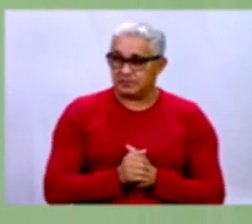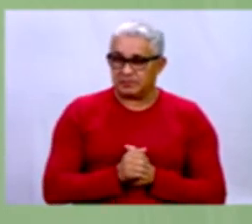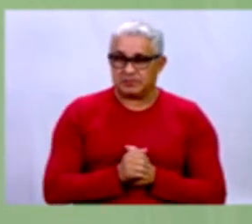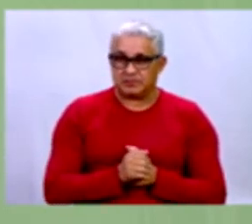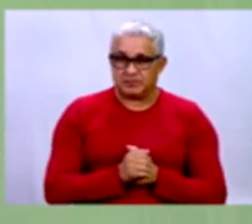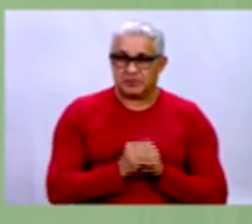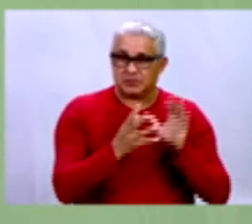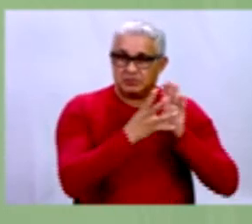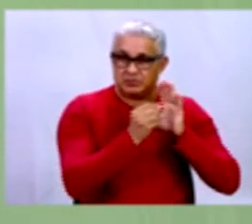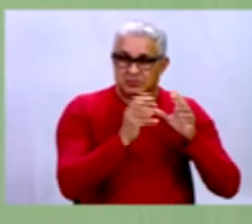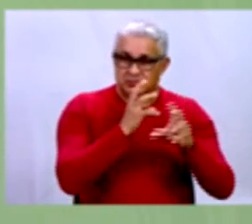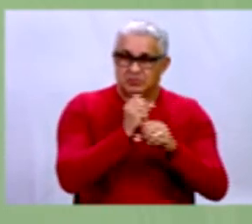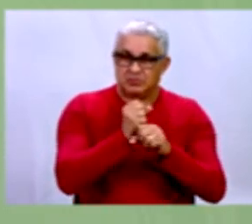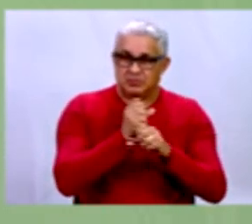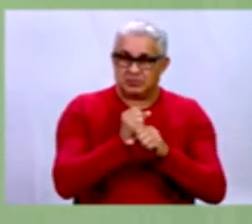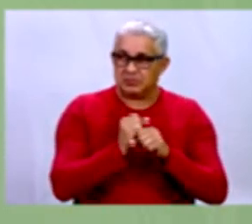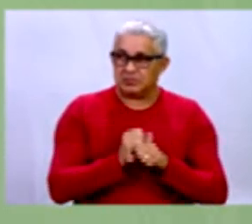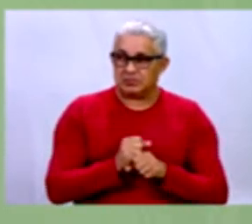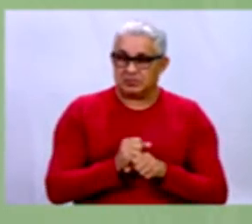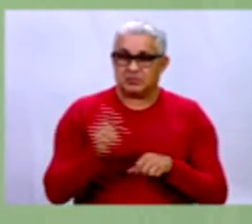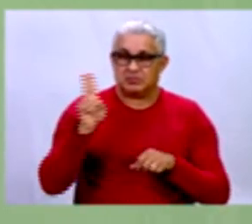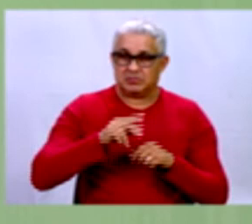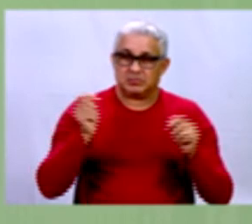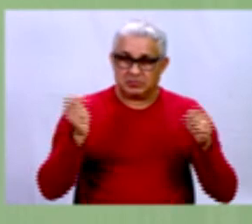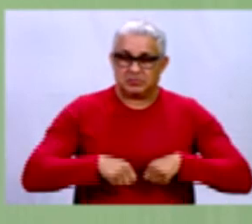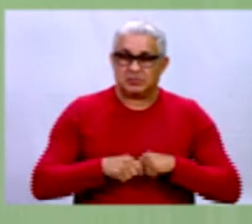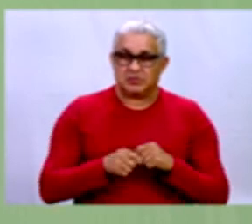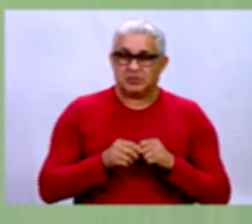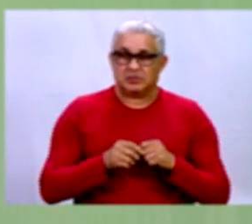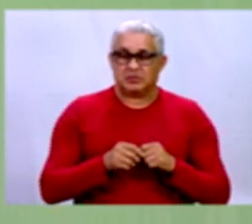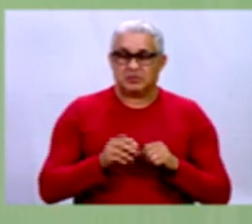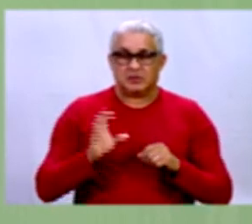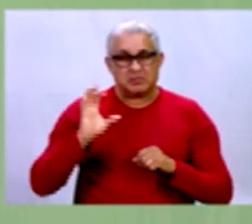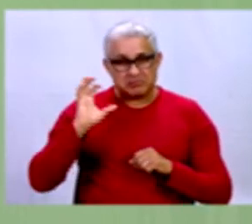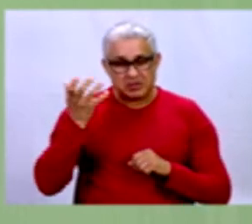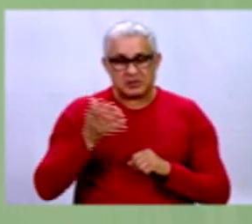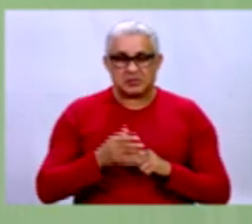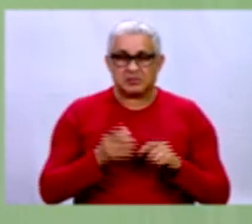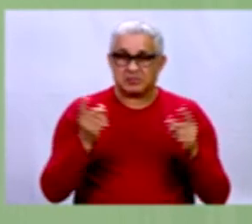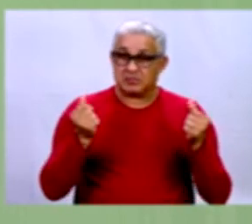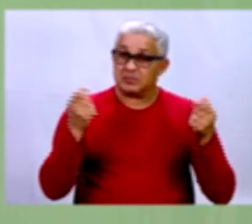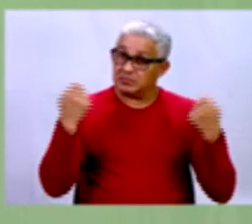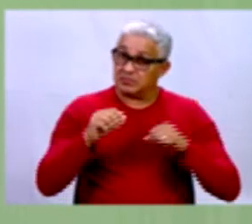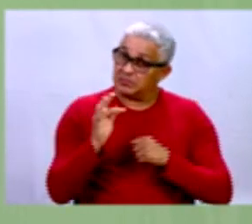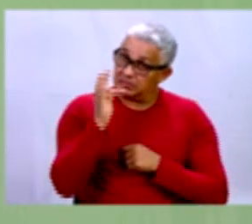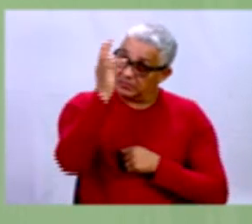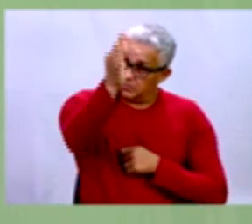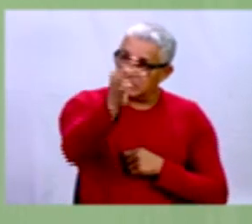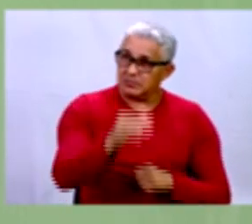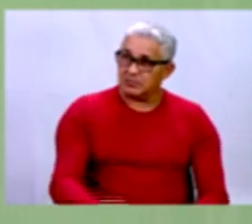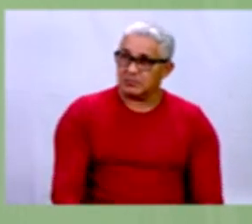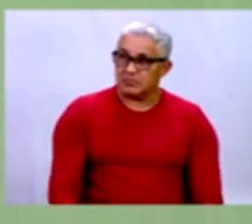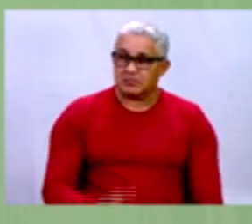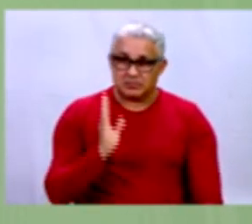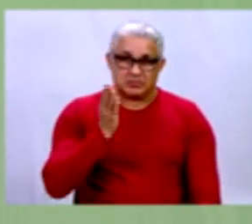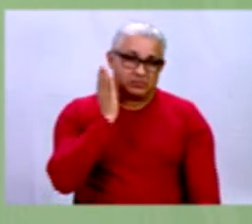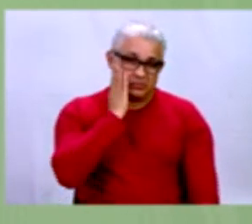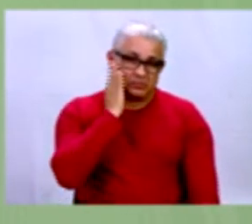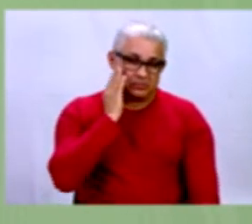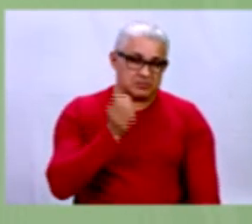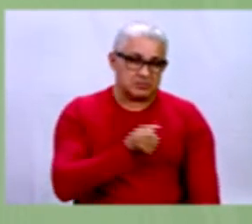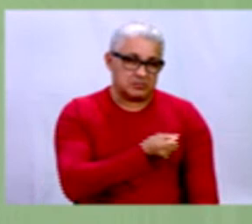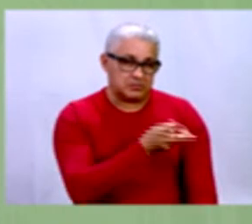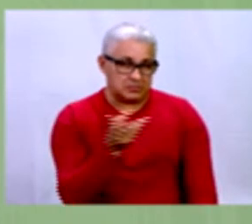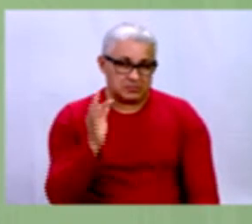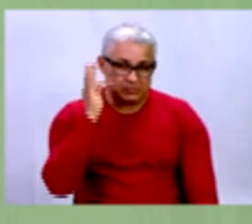esse modelo de cálculo é útil quando você já tem definido o valor que precisará no futuro. Ó, eu já sei quanto que eu vou precisar